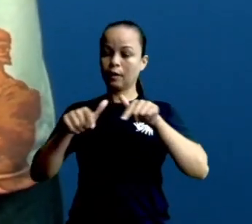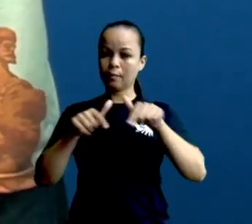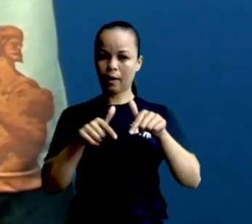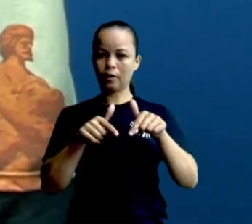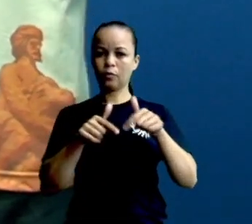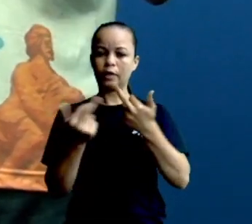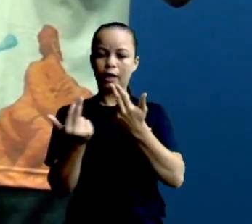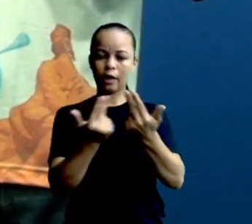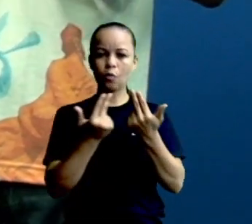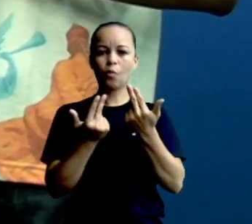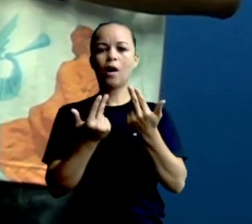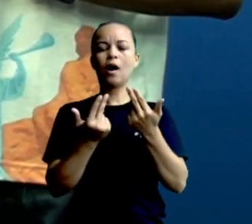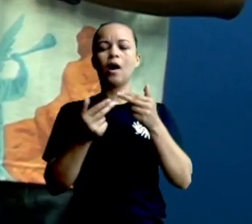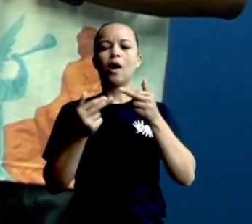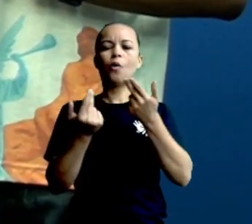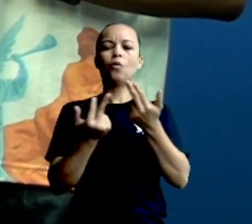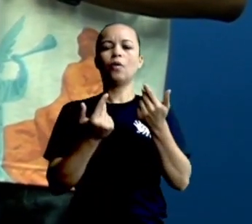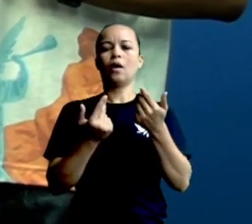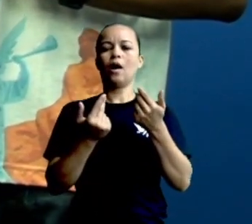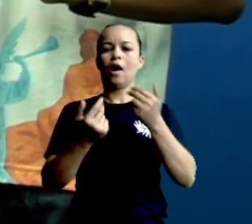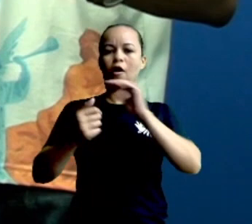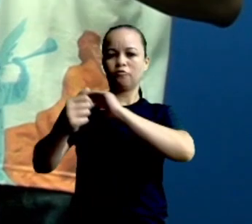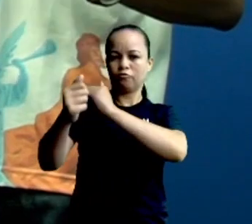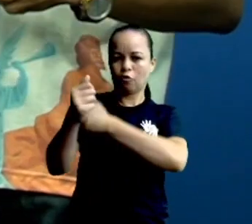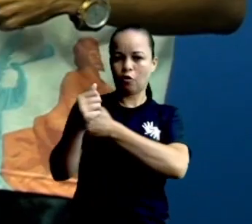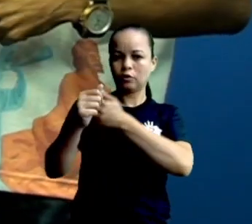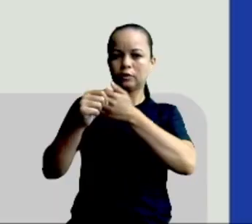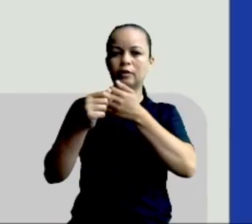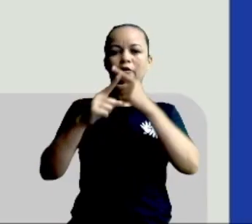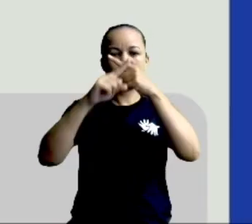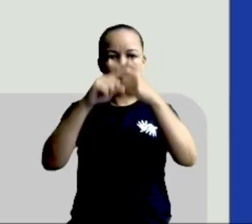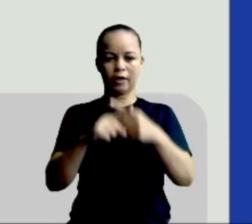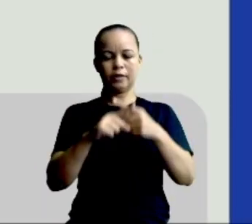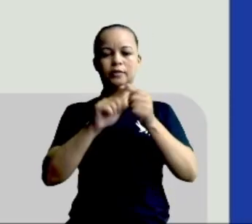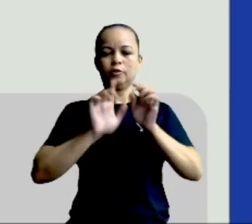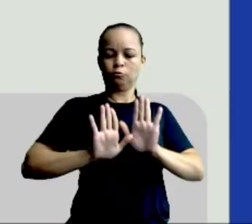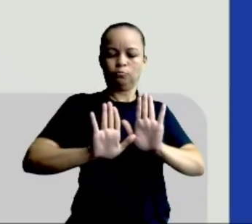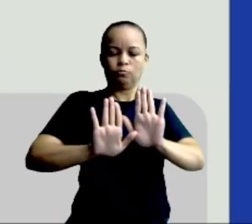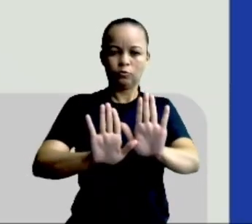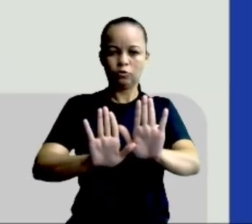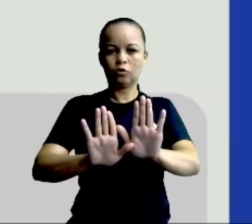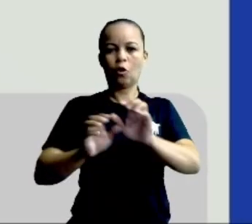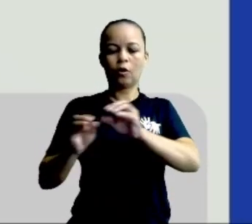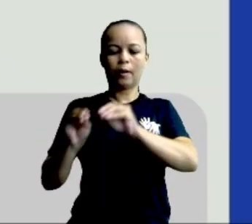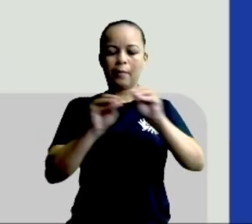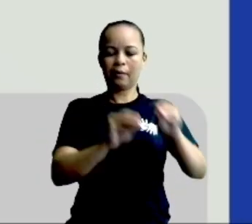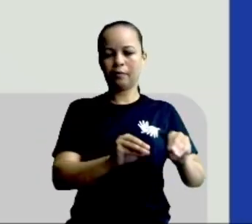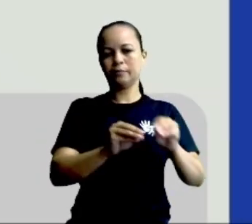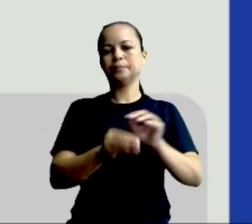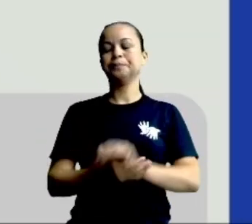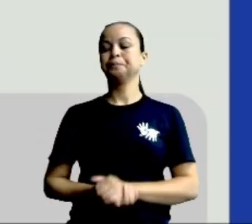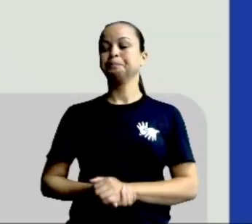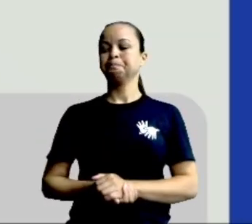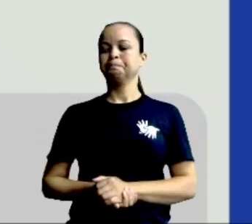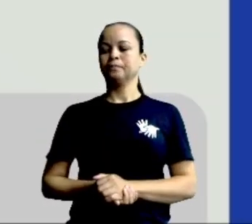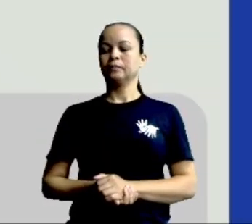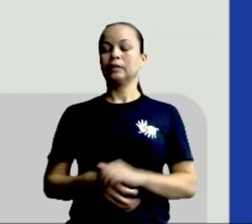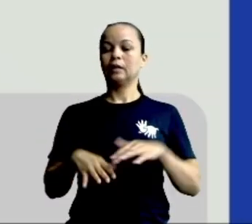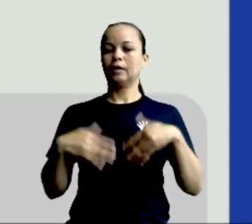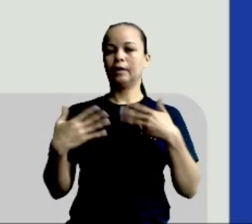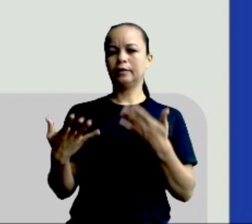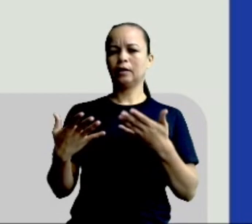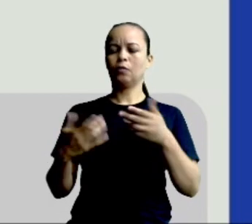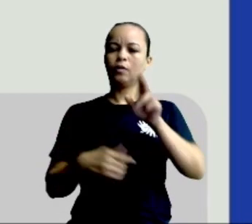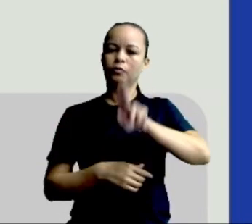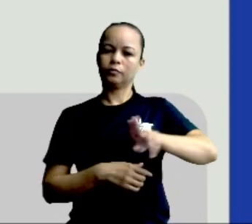força vezes deslocamento. Beleza? Volta aqui para o slide novamente. Então, a unidade